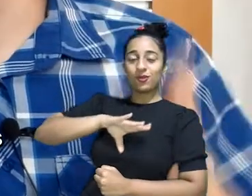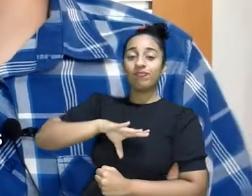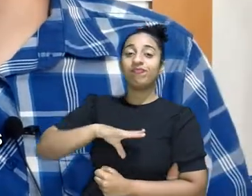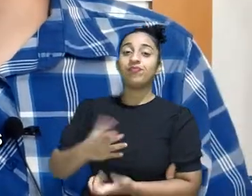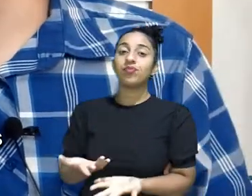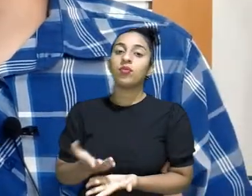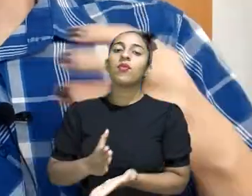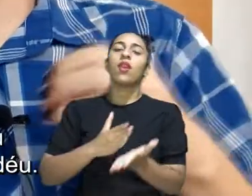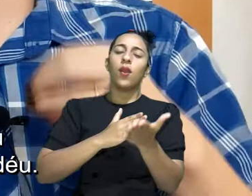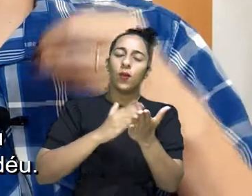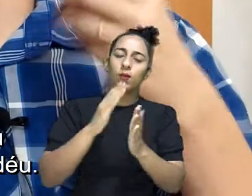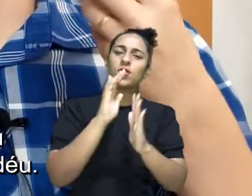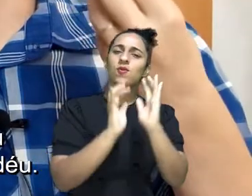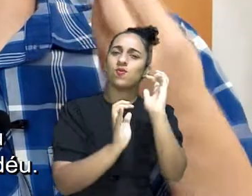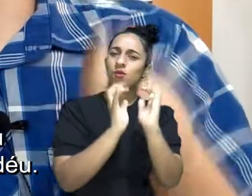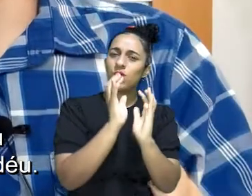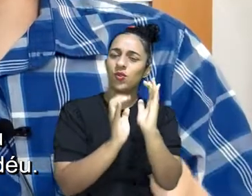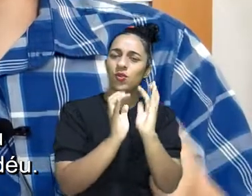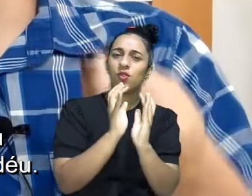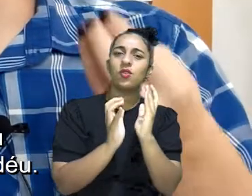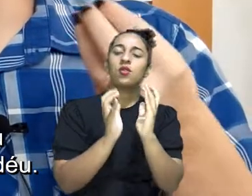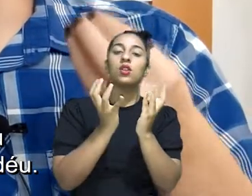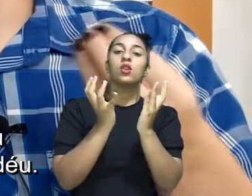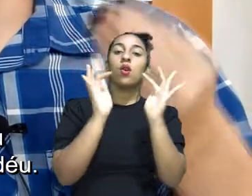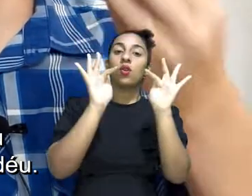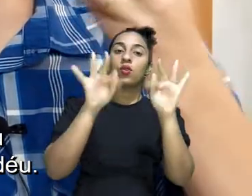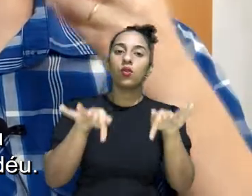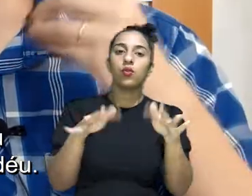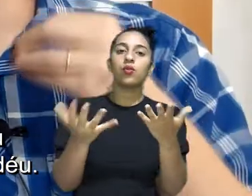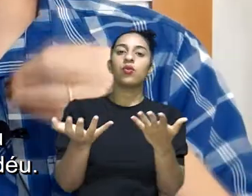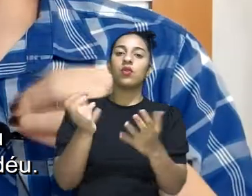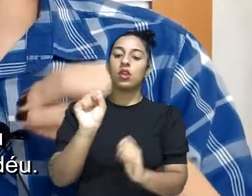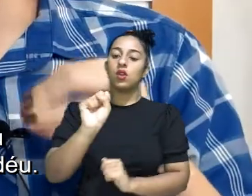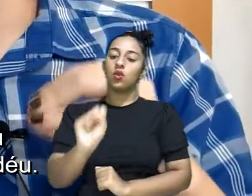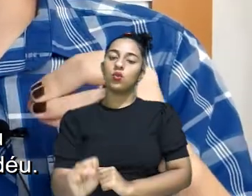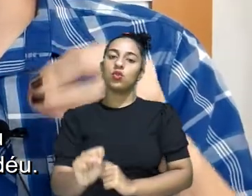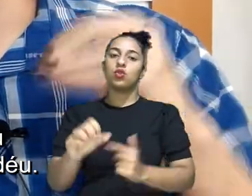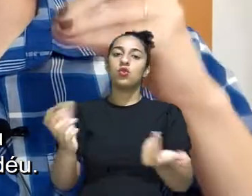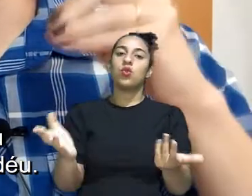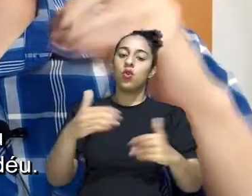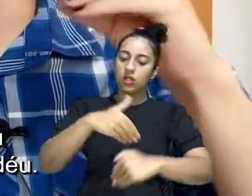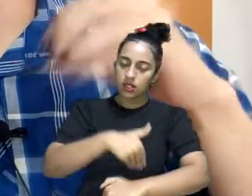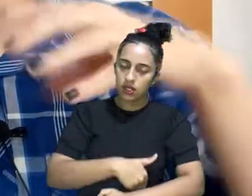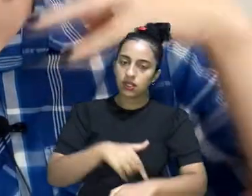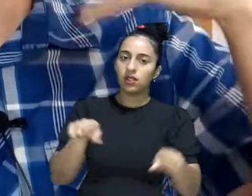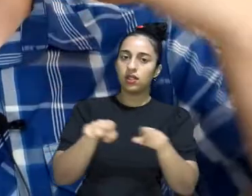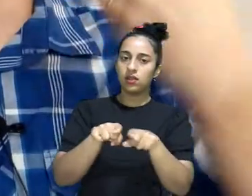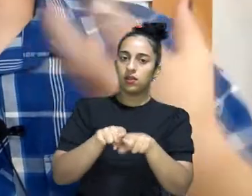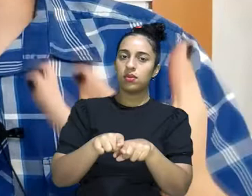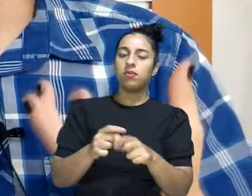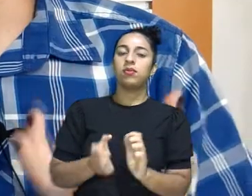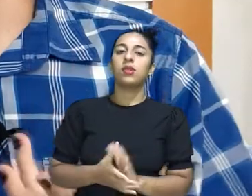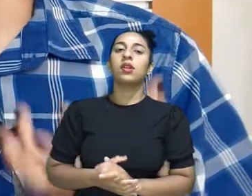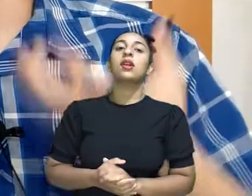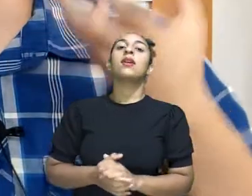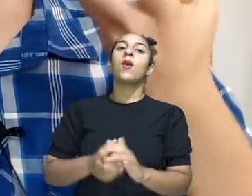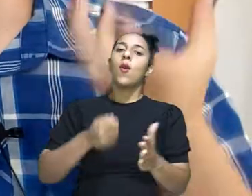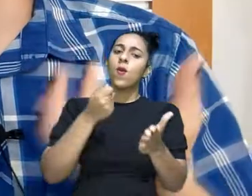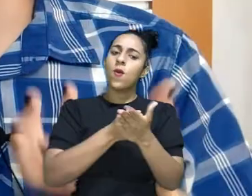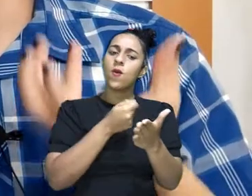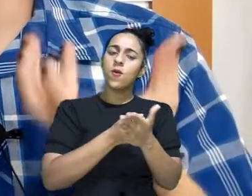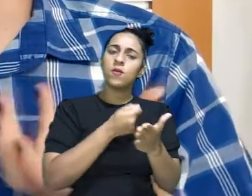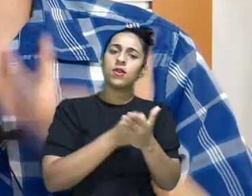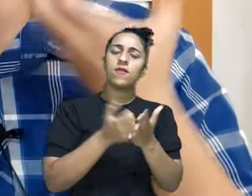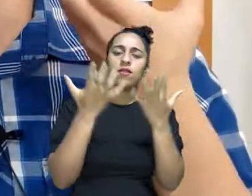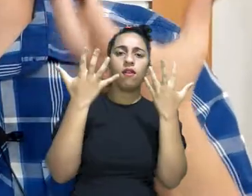as cortes portuguesas isso inicia um conflito que terminou com a rendição do pessoal de Montevidéu então a província da Cisplatina